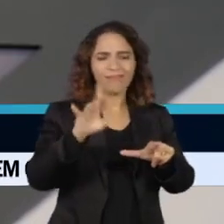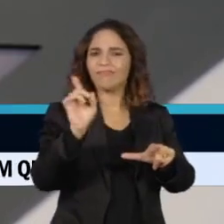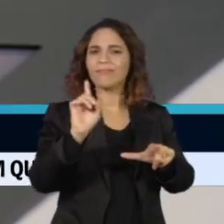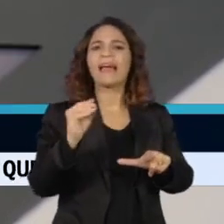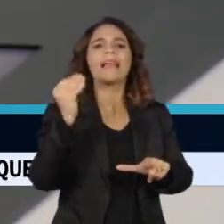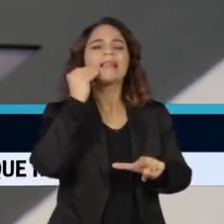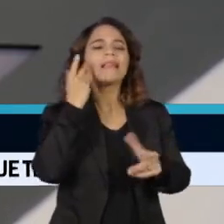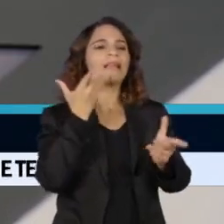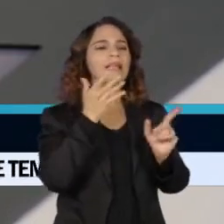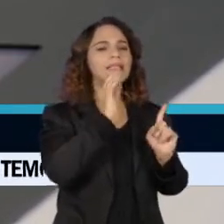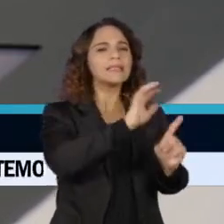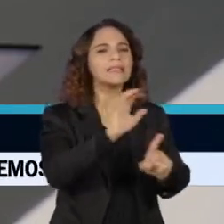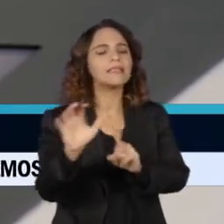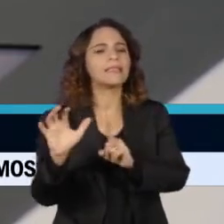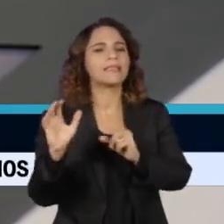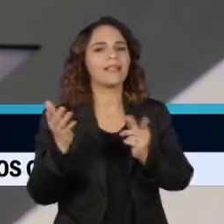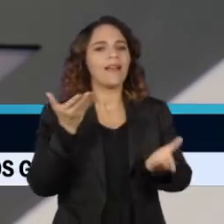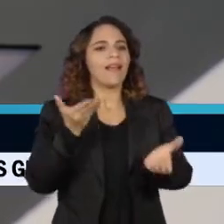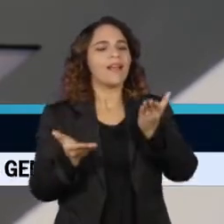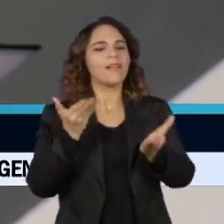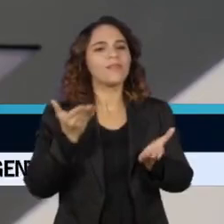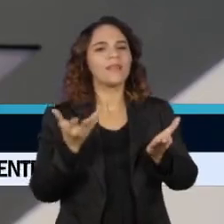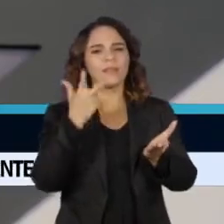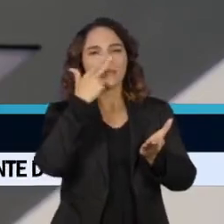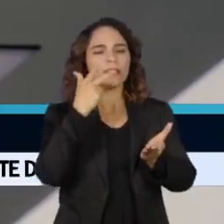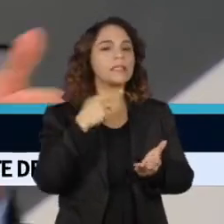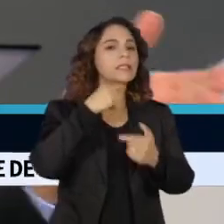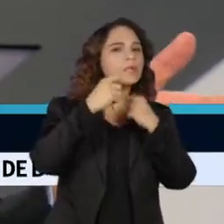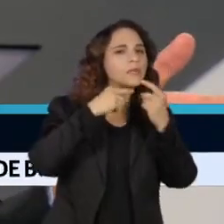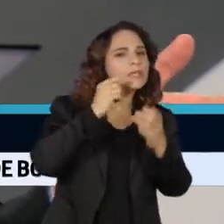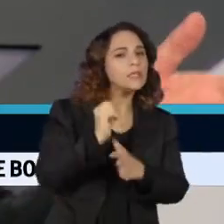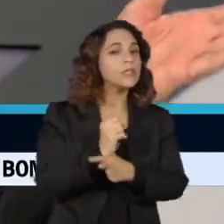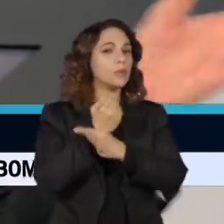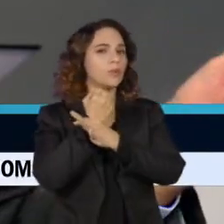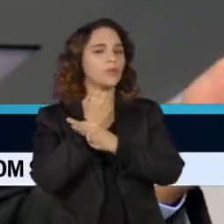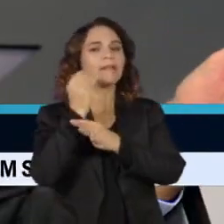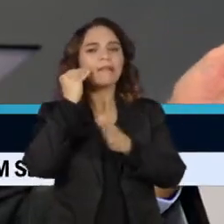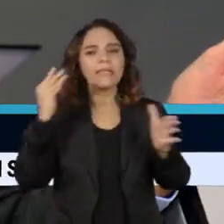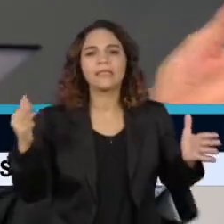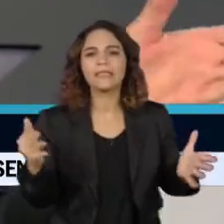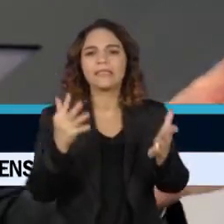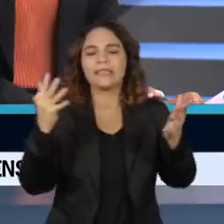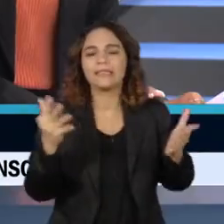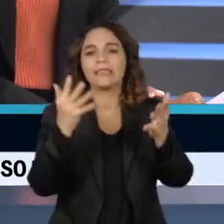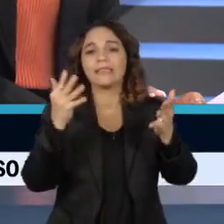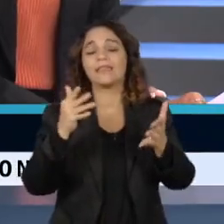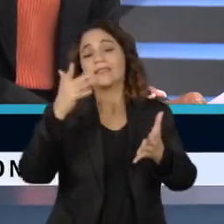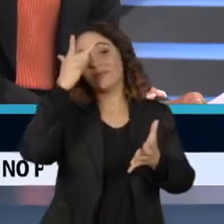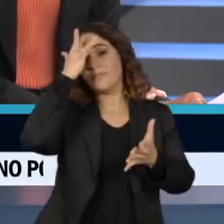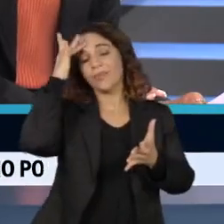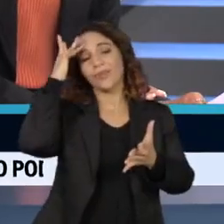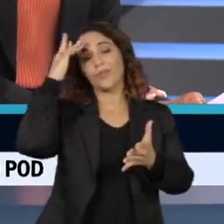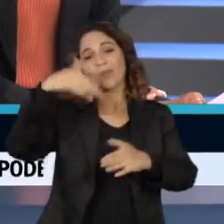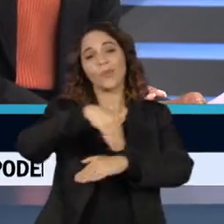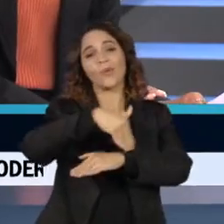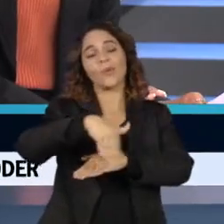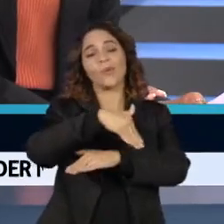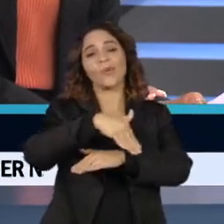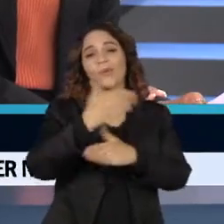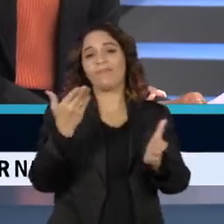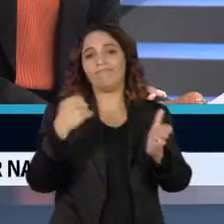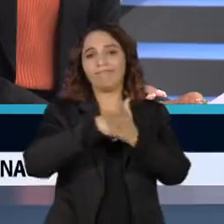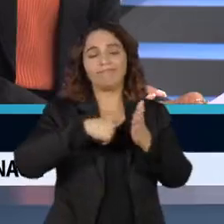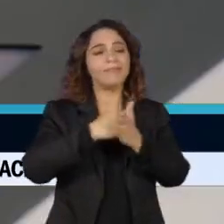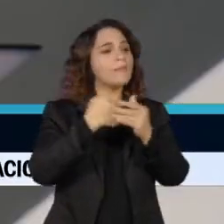criar instabilidade e, como ele novamente colocou muito bem, você instiga este tipo de movimento nas ruas, o que é muito ruim, isso